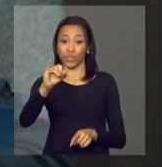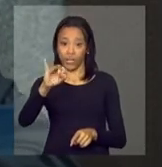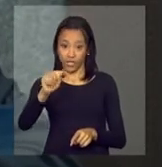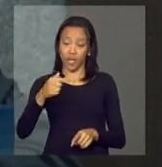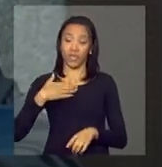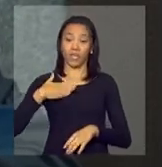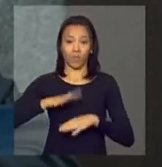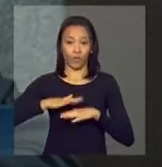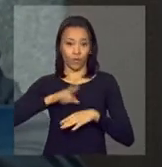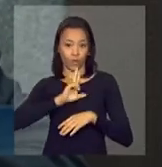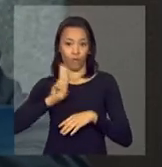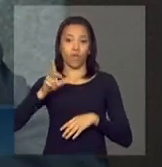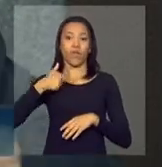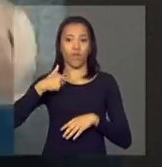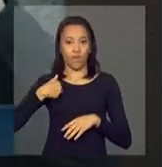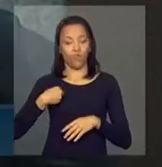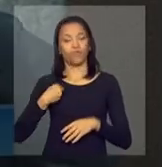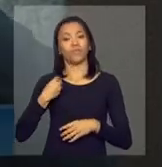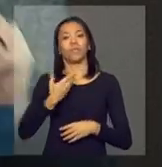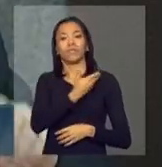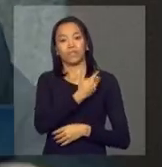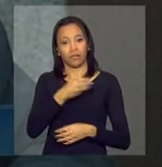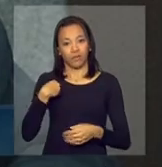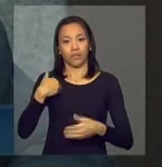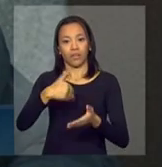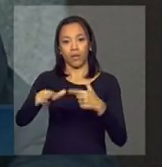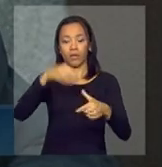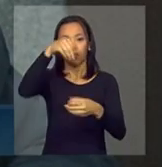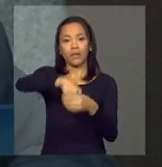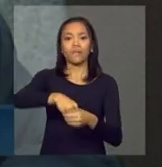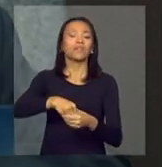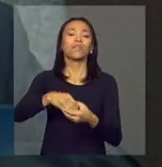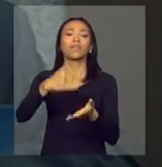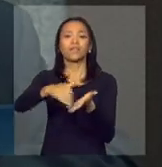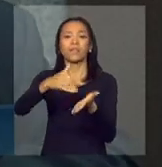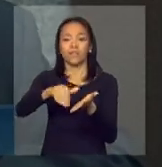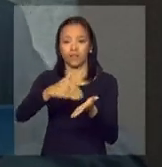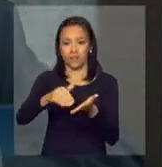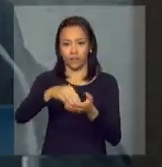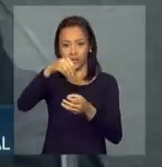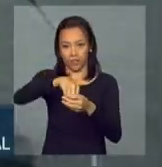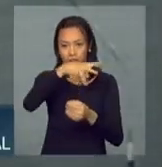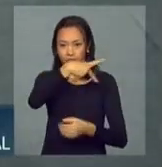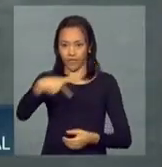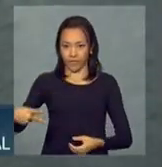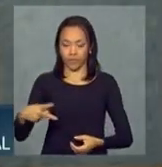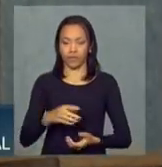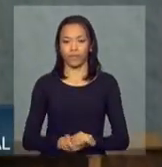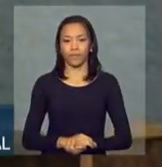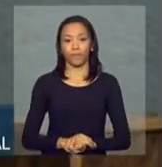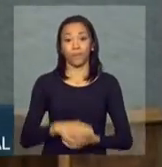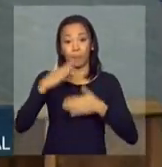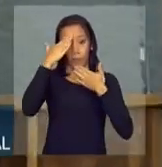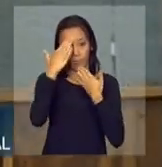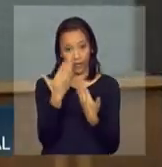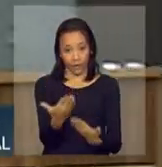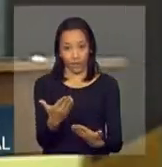nome do governo, da Secretaria-Geral da Presidência, o secretário-executivo. Muito obrigada,